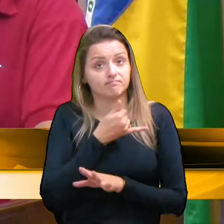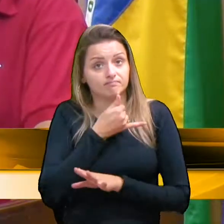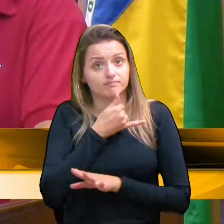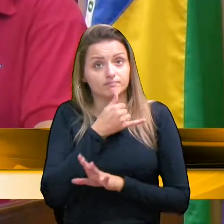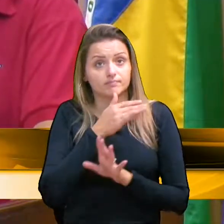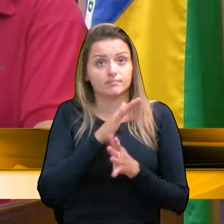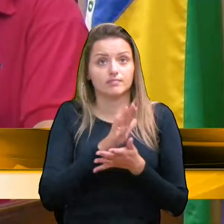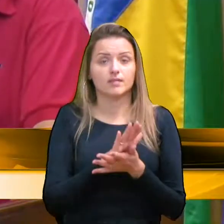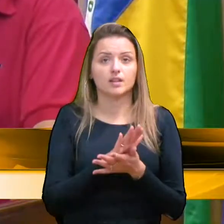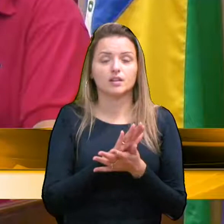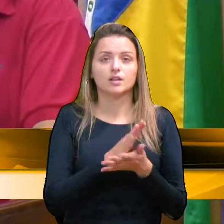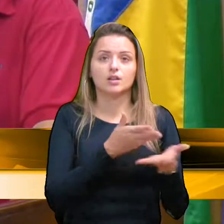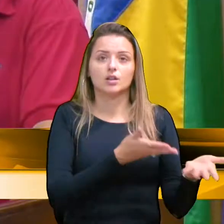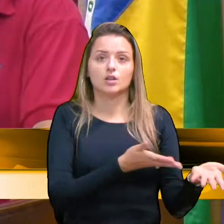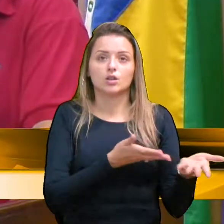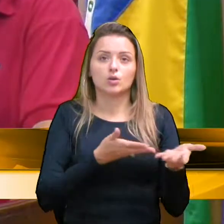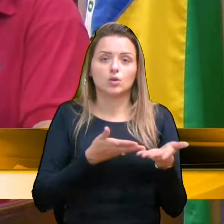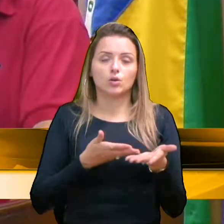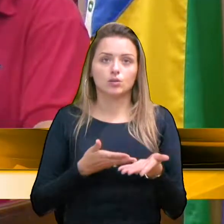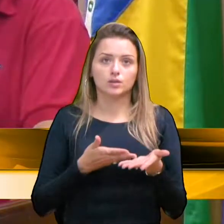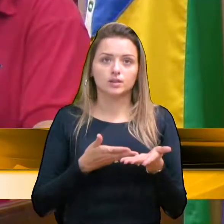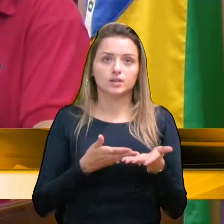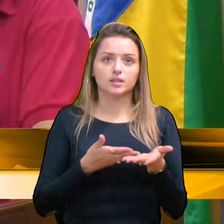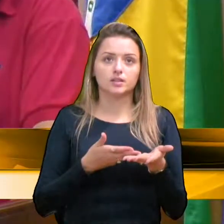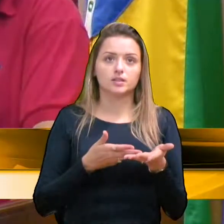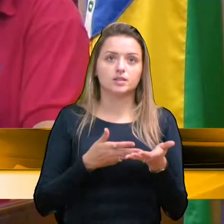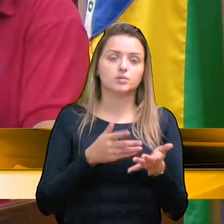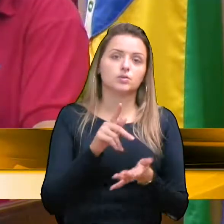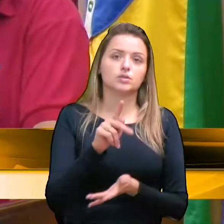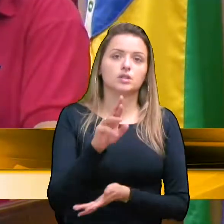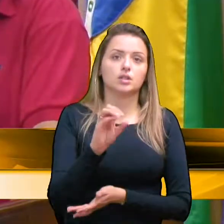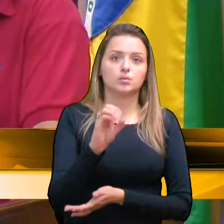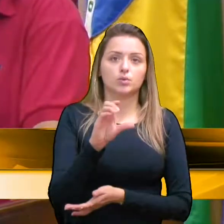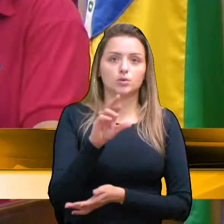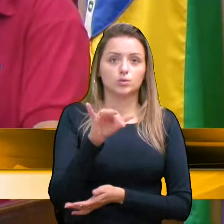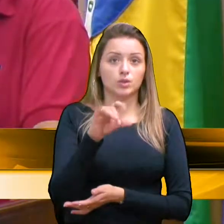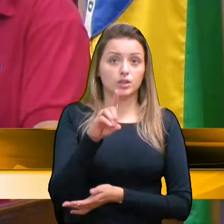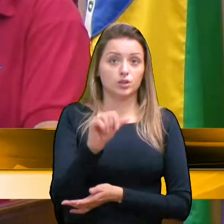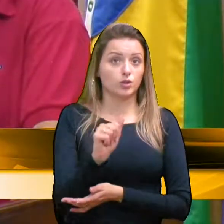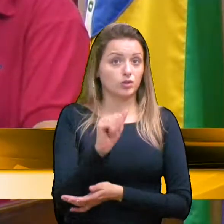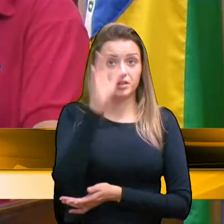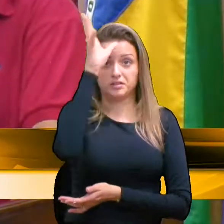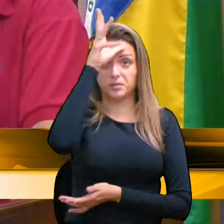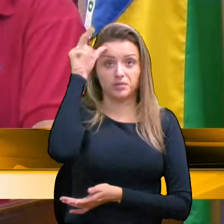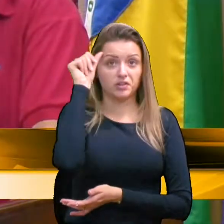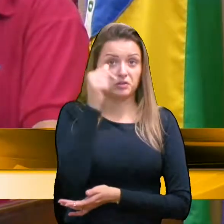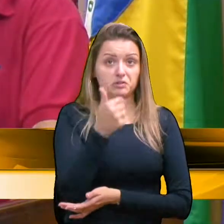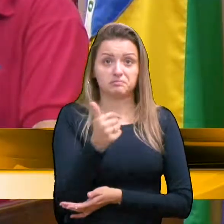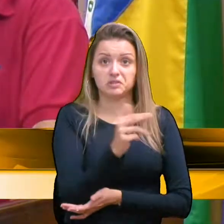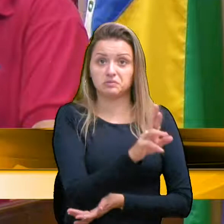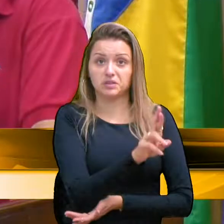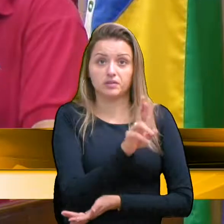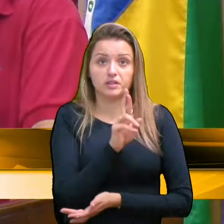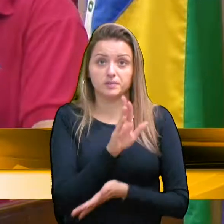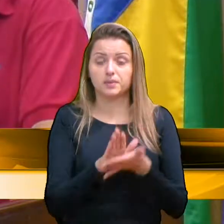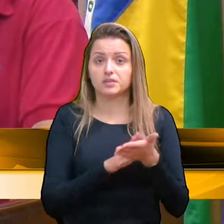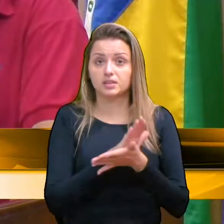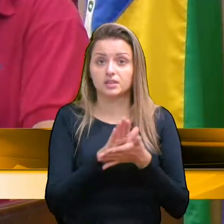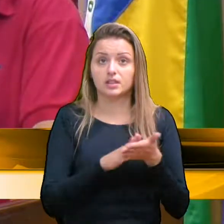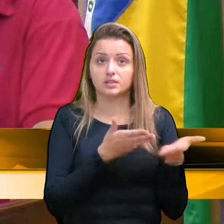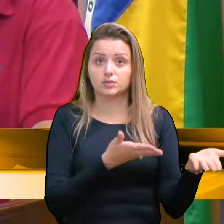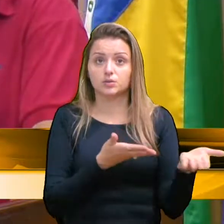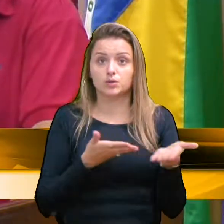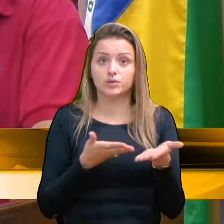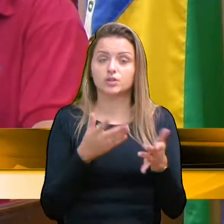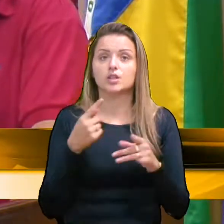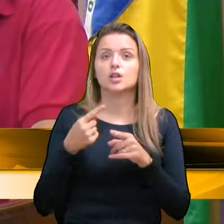a PGM, que é quem dirige o município hoje, e eles não responderam ainda ao nosso convite, pelo fato de ficar